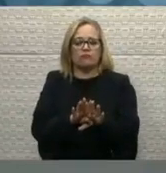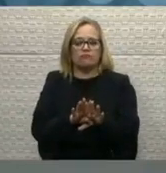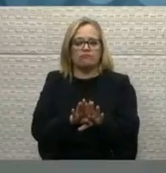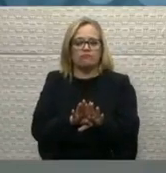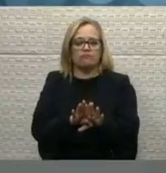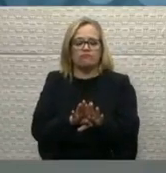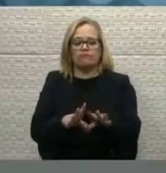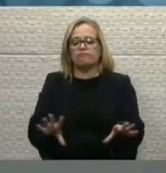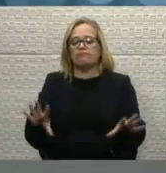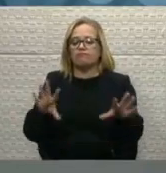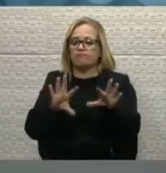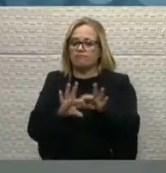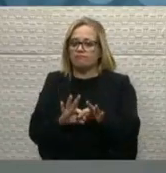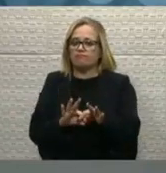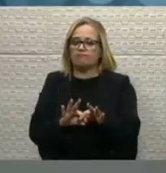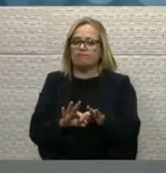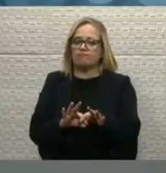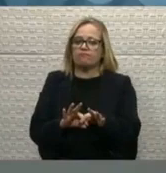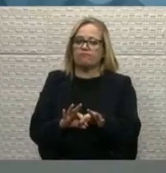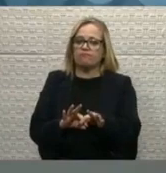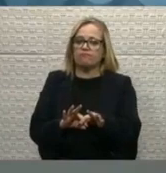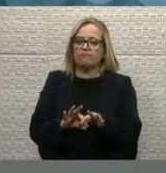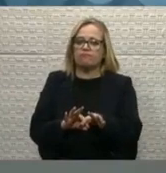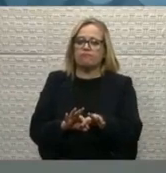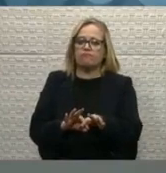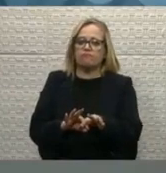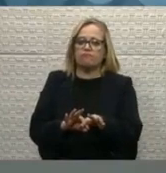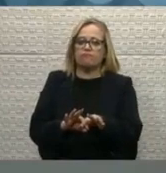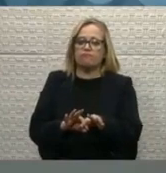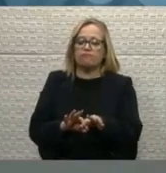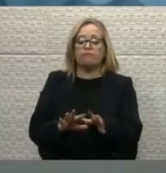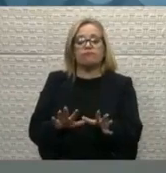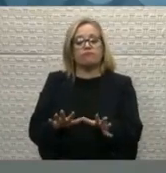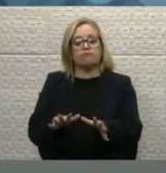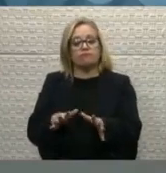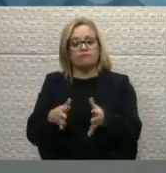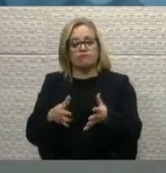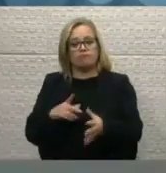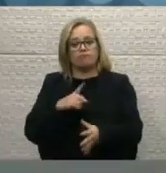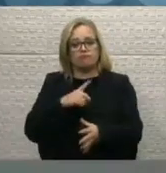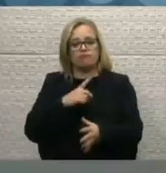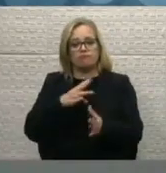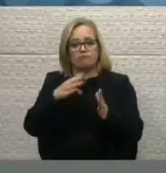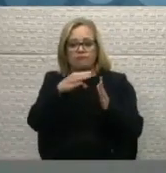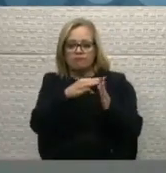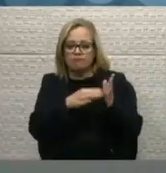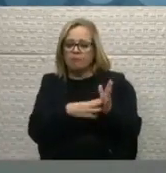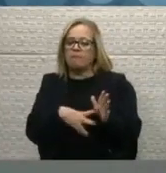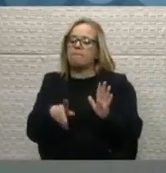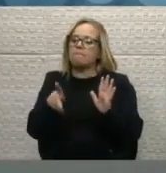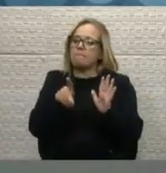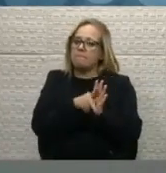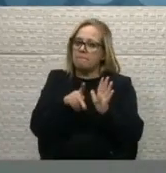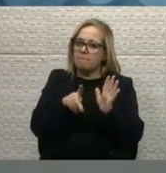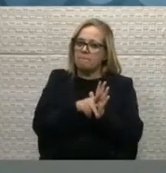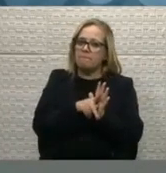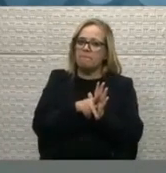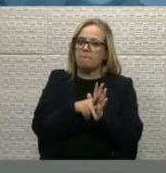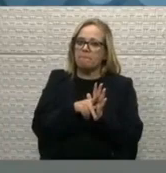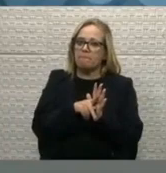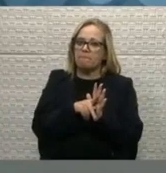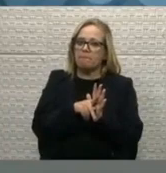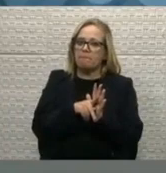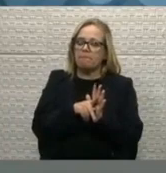variação associadas a essa função. Então, nesses casos de equações, nós temos métodos específicos também, e alguns